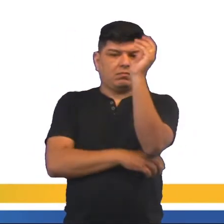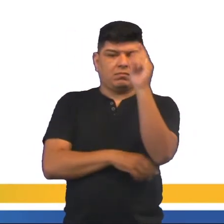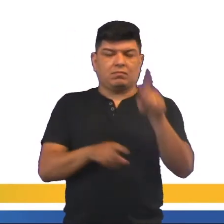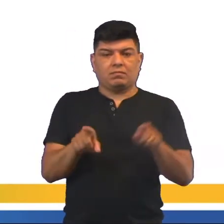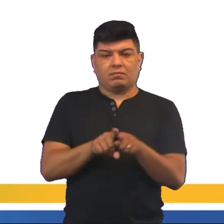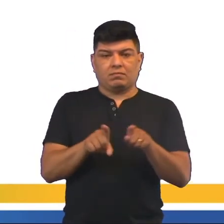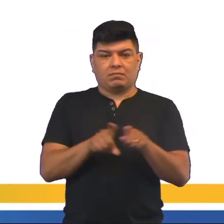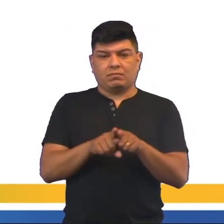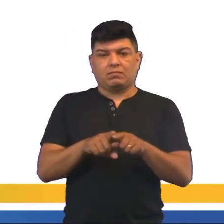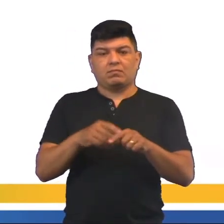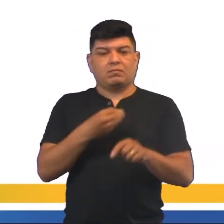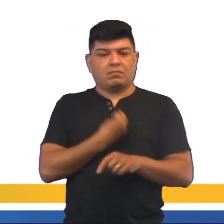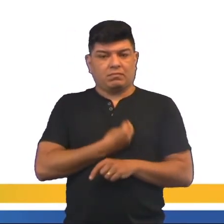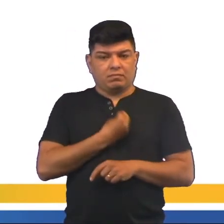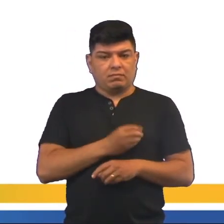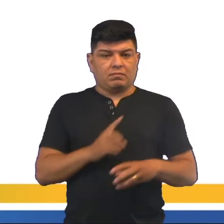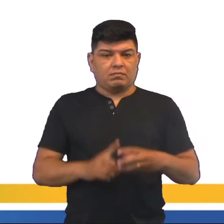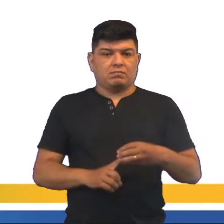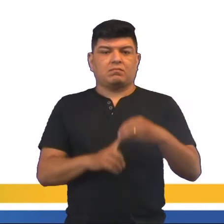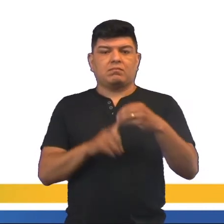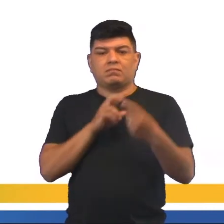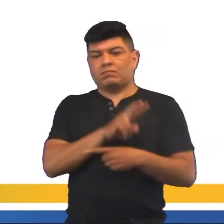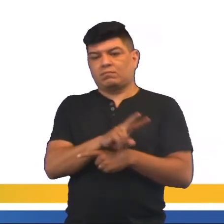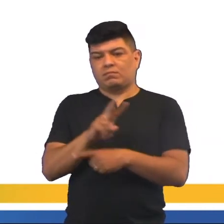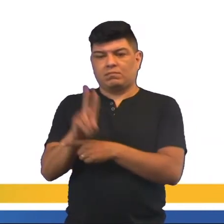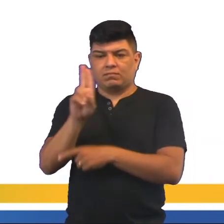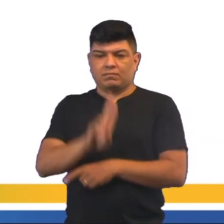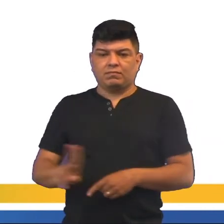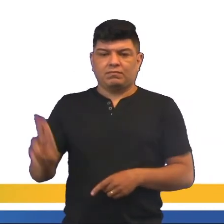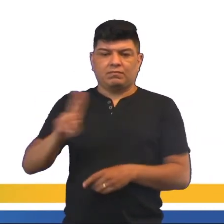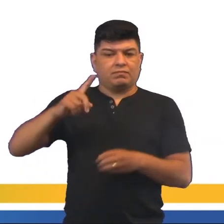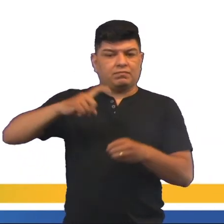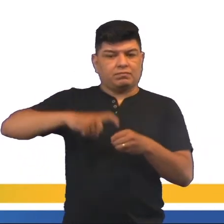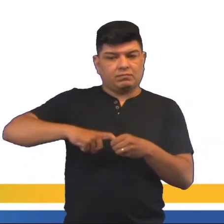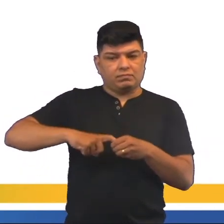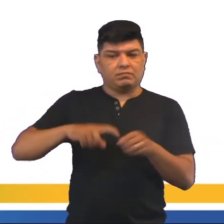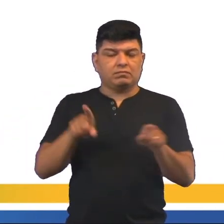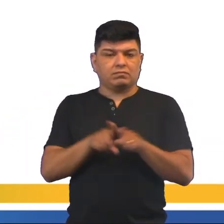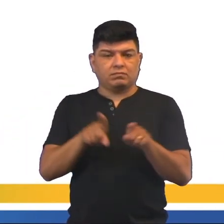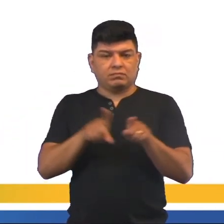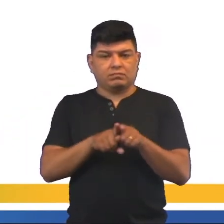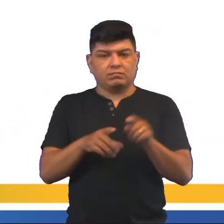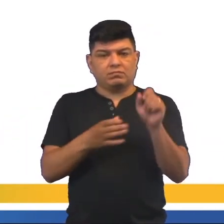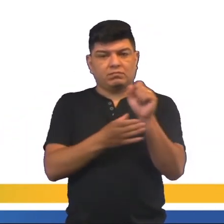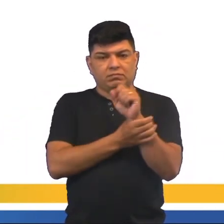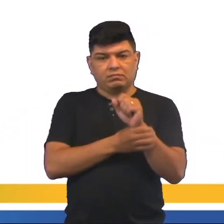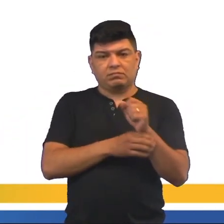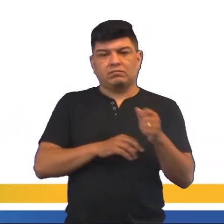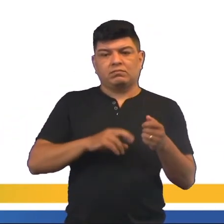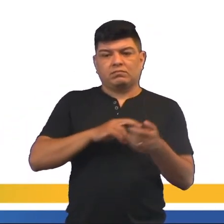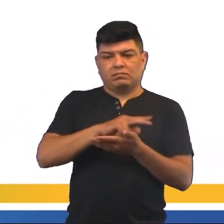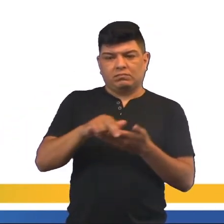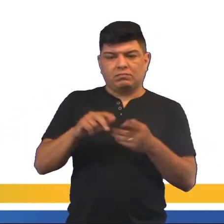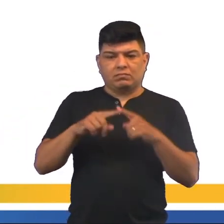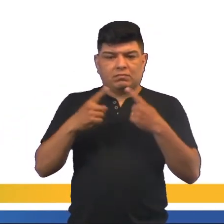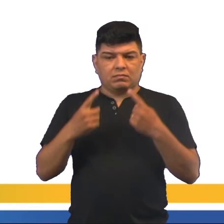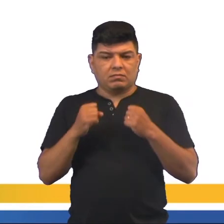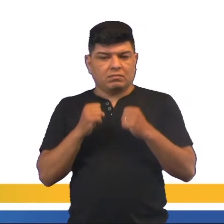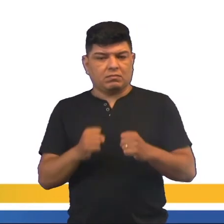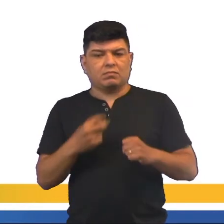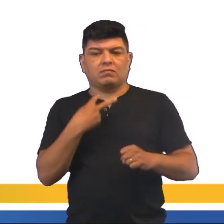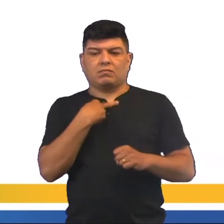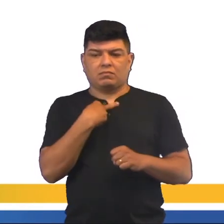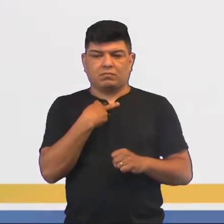É uma área que faz parte das unidades de conservação de uso sustentável, que é para proteger a biodiversidade, mas que pode ter